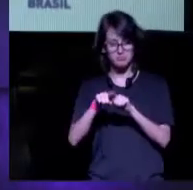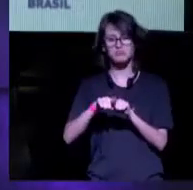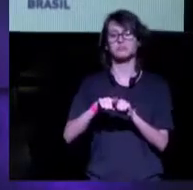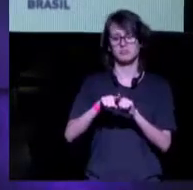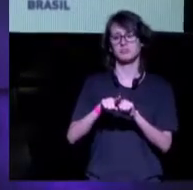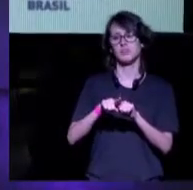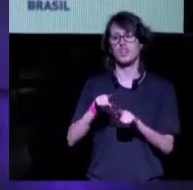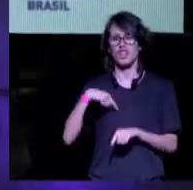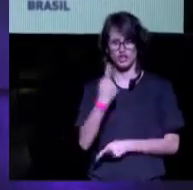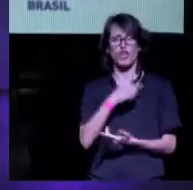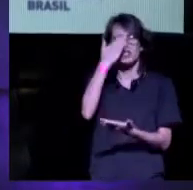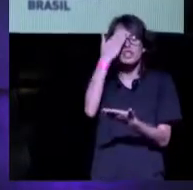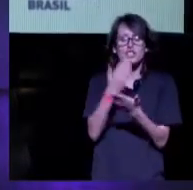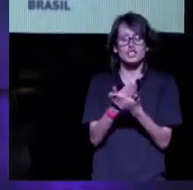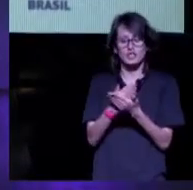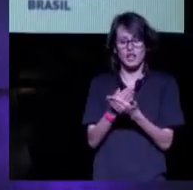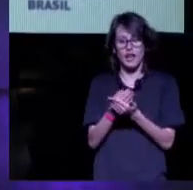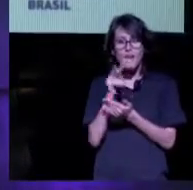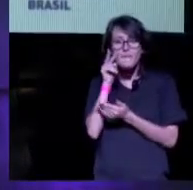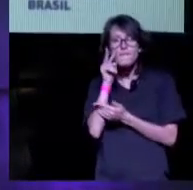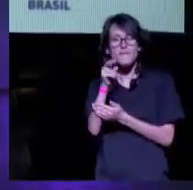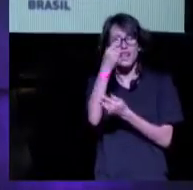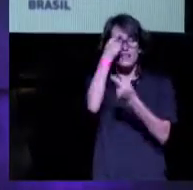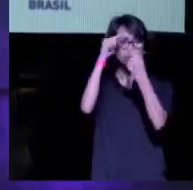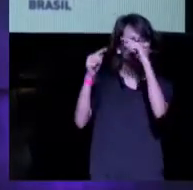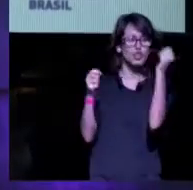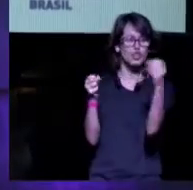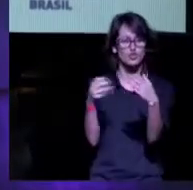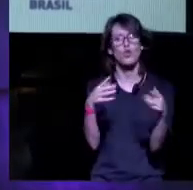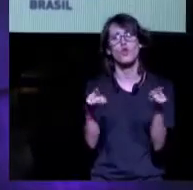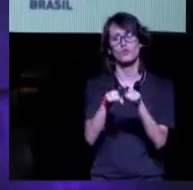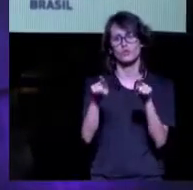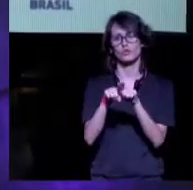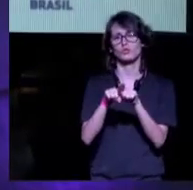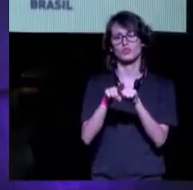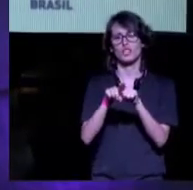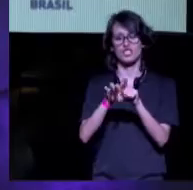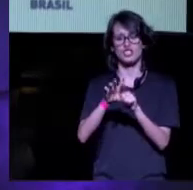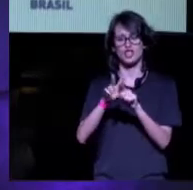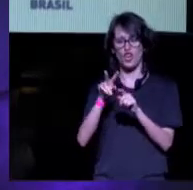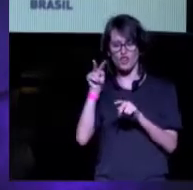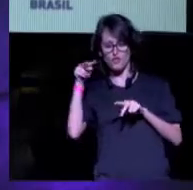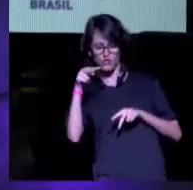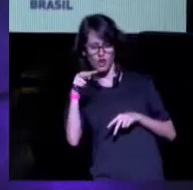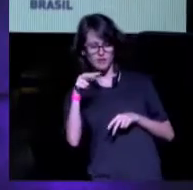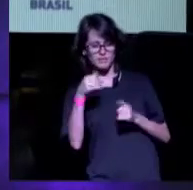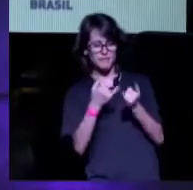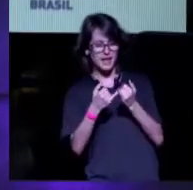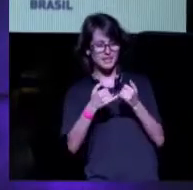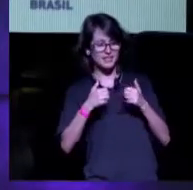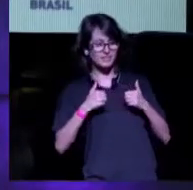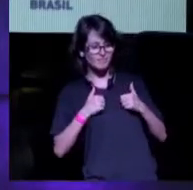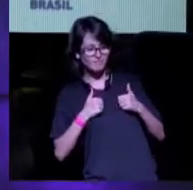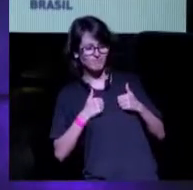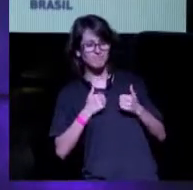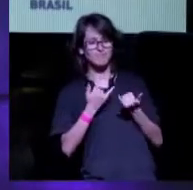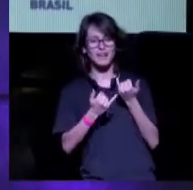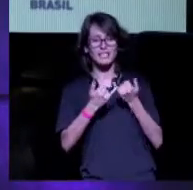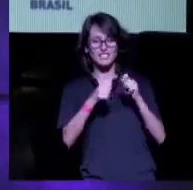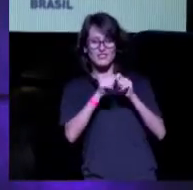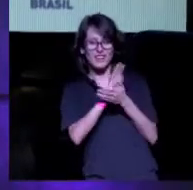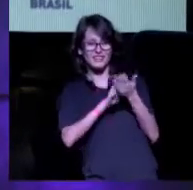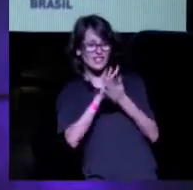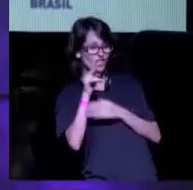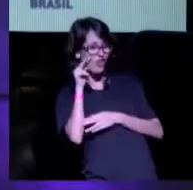nisso acho que olhar pra ir para a inovação simplesmente um lugar de fora pode fazer com que você fique na superfície é